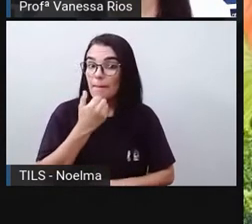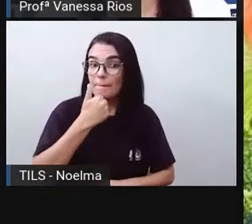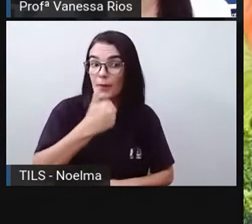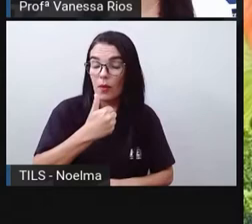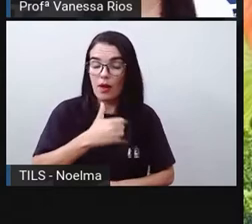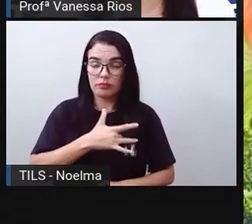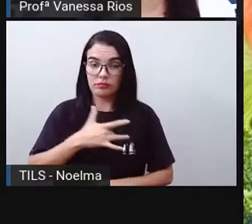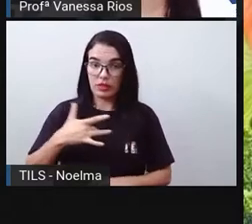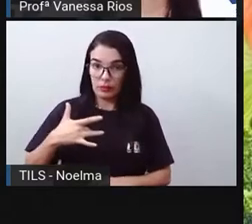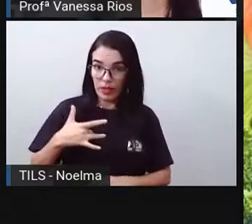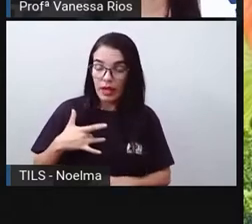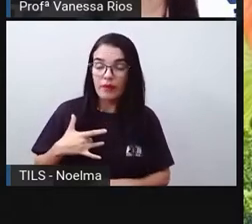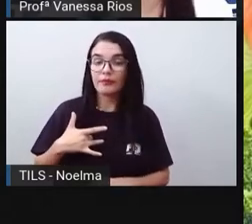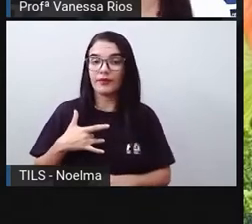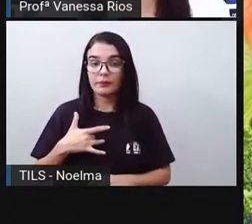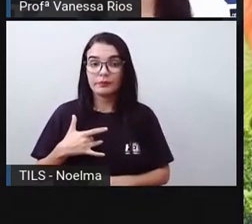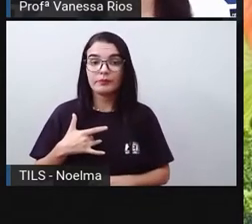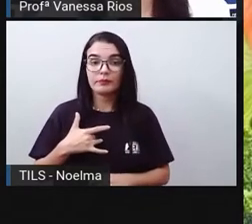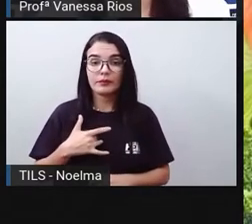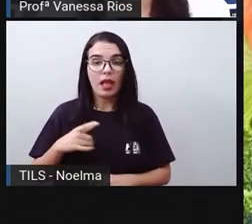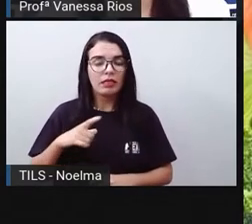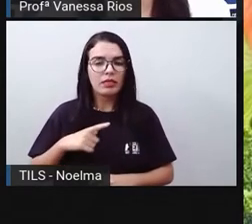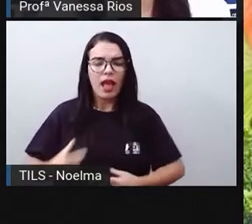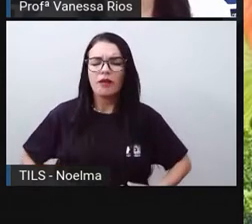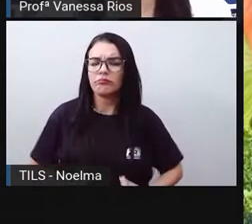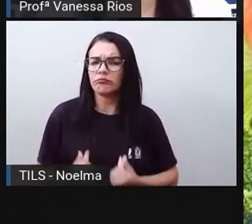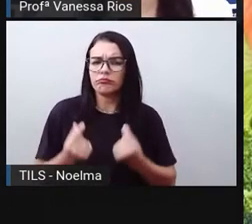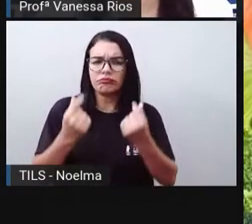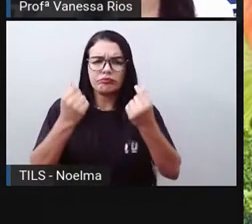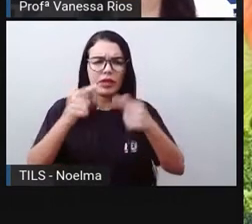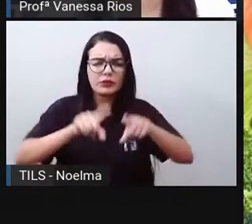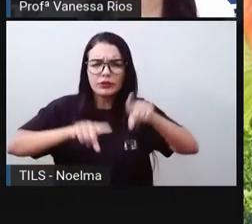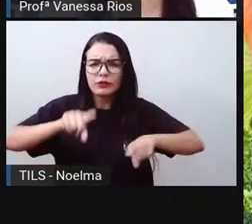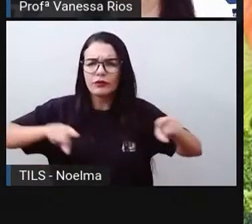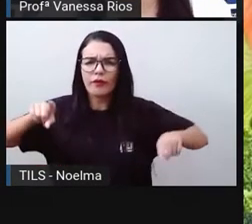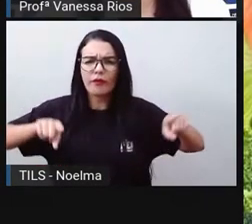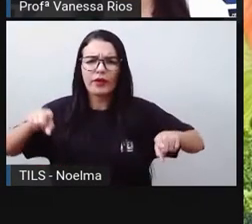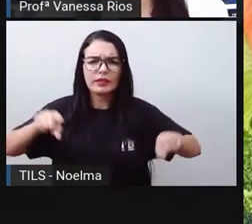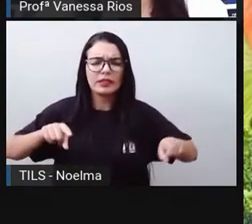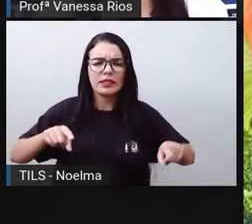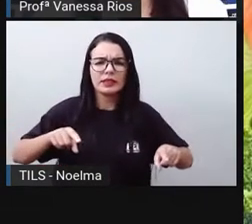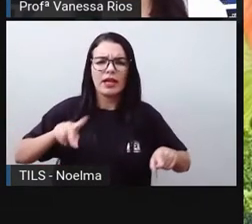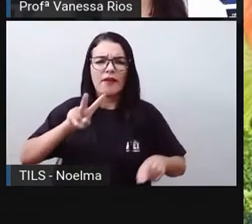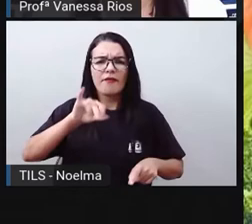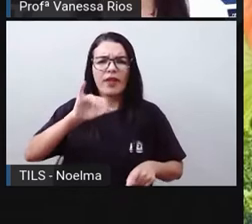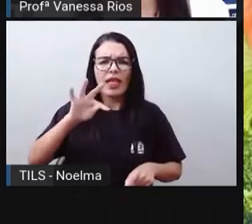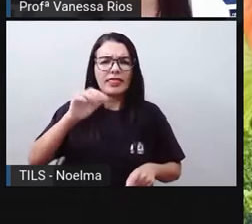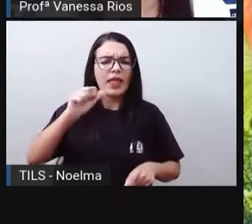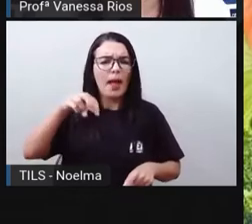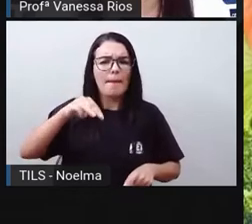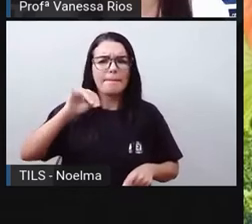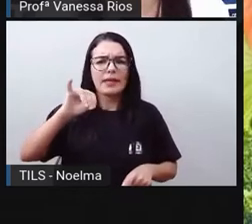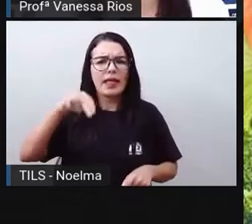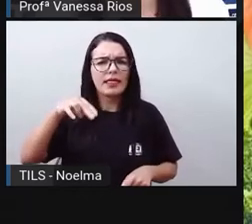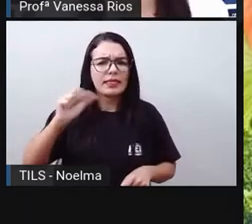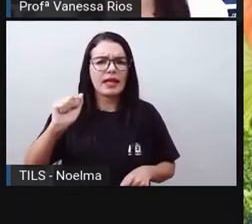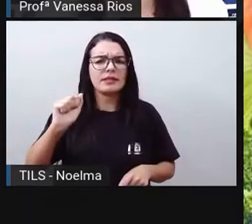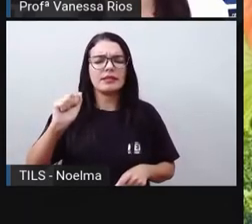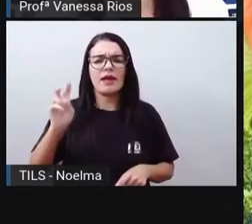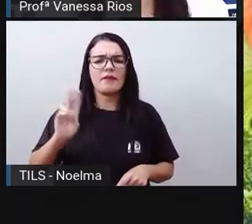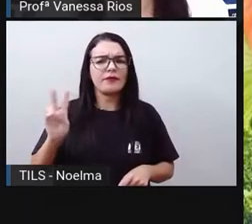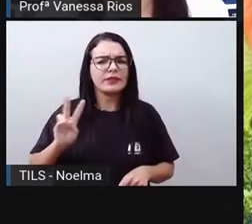né? Uma boa alimentação rica nos diversos nutrientes, nas diversas vitaminas que